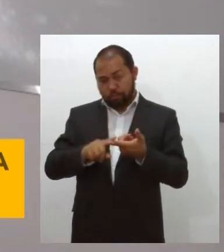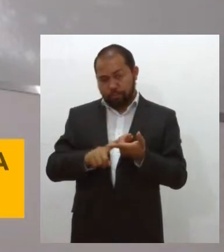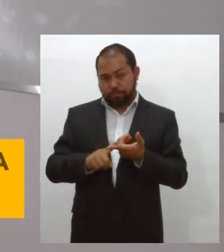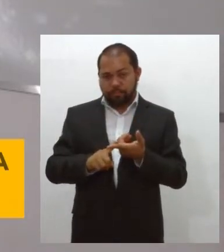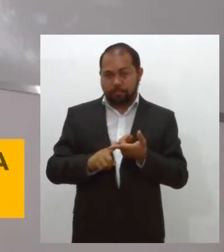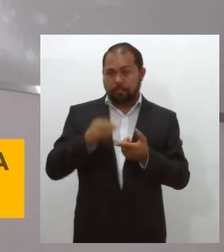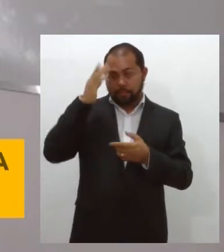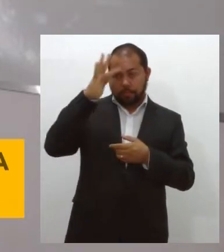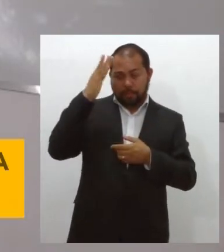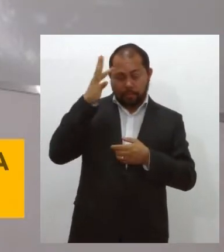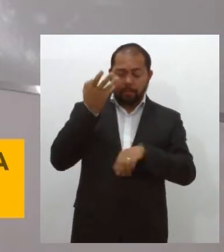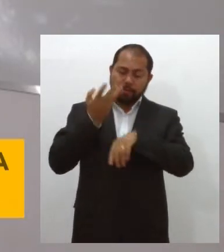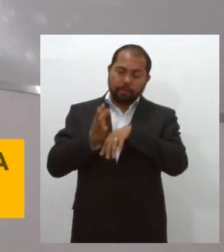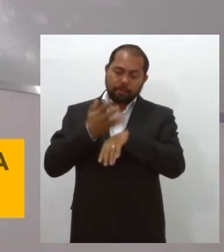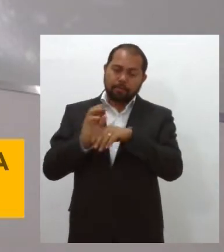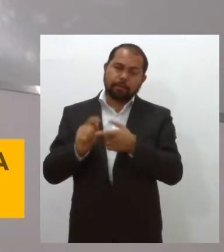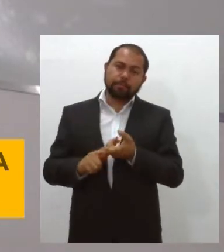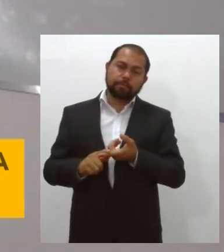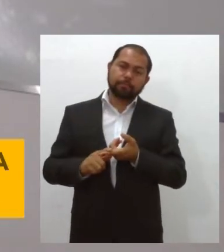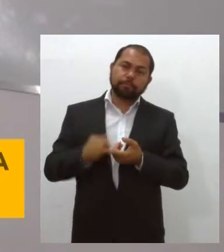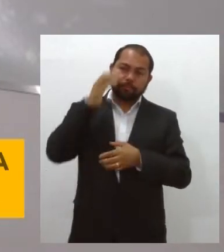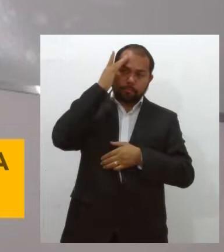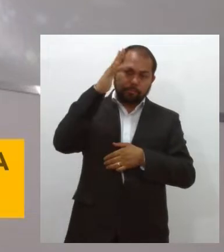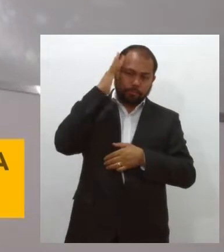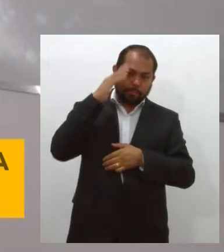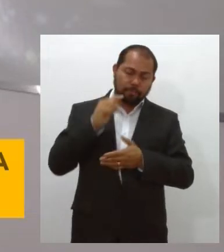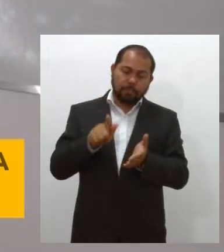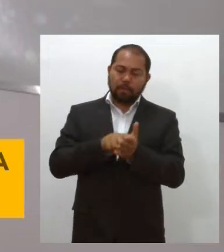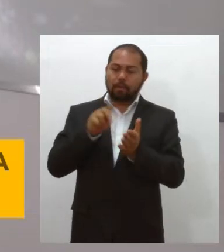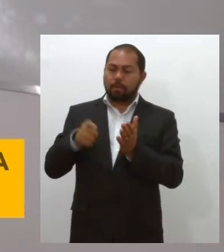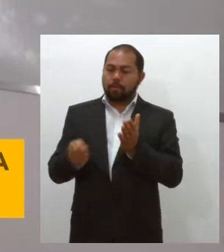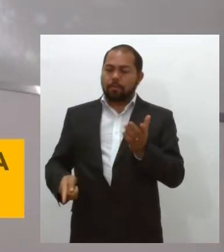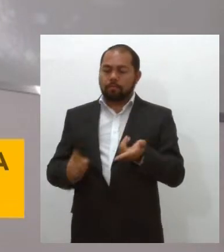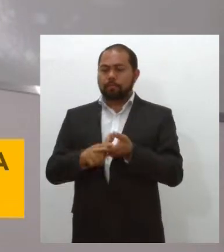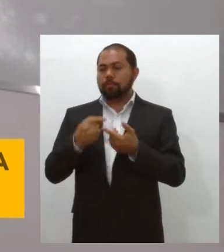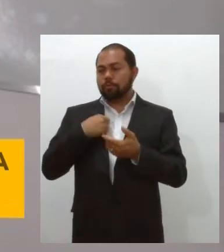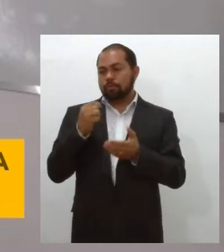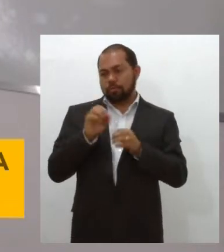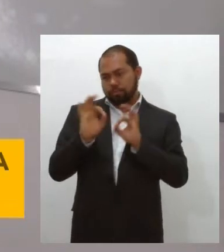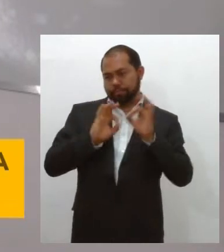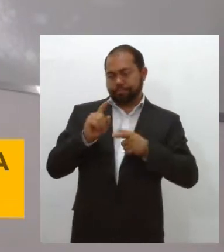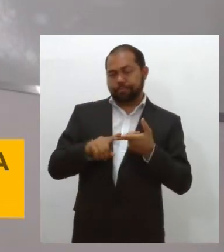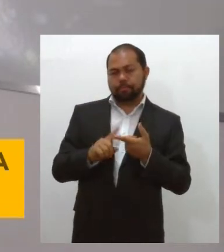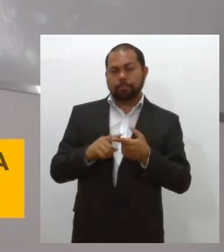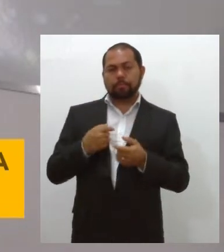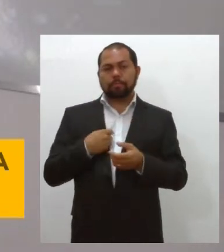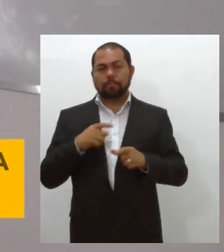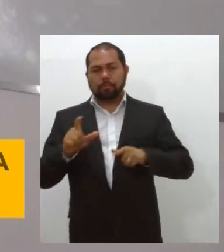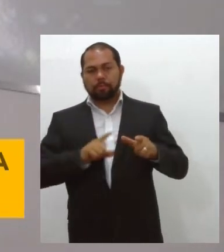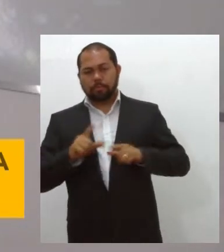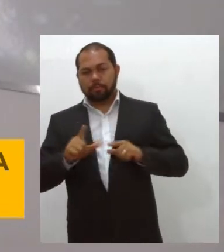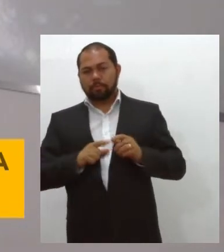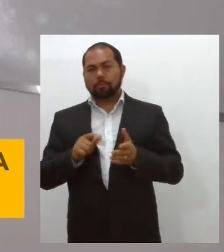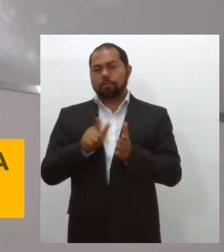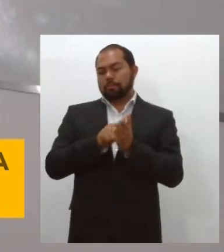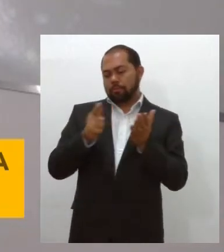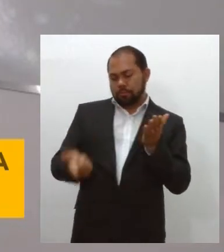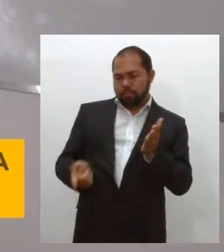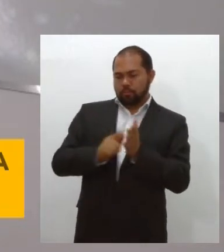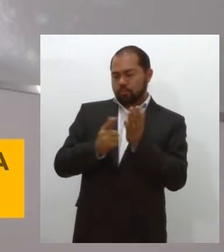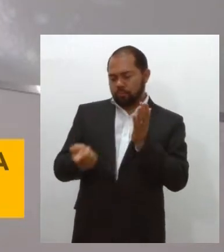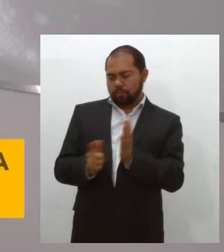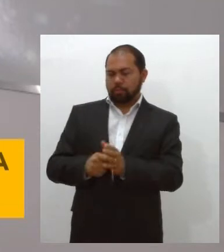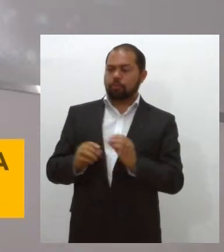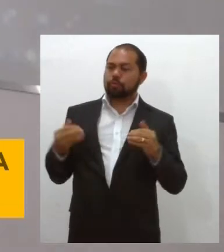e prática, né? A teoria através de uma apostila que eu preparei, aí a gente vai trabalhando a apostila com os slides e a